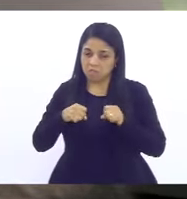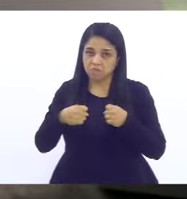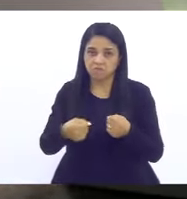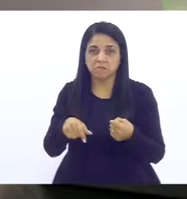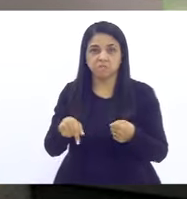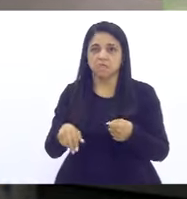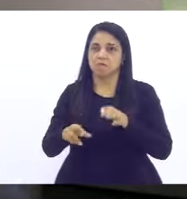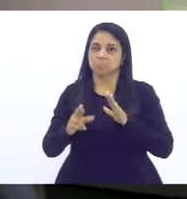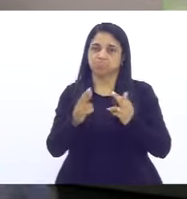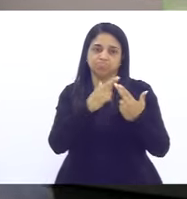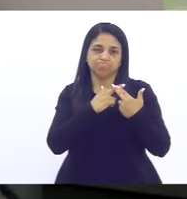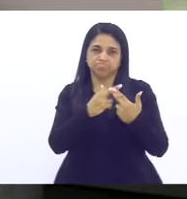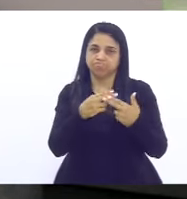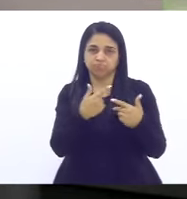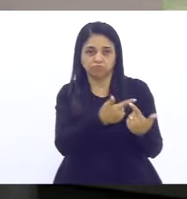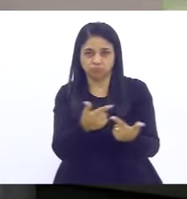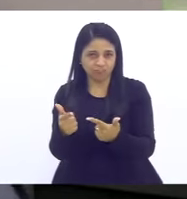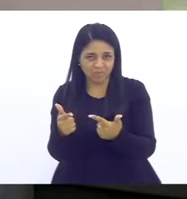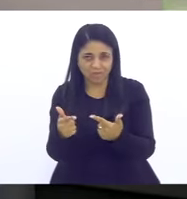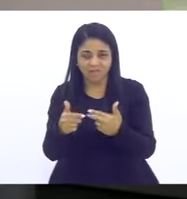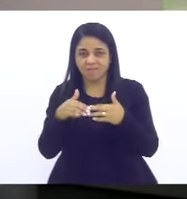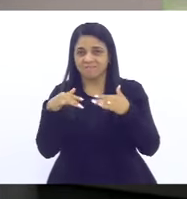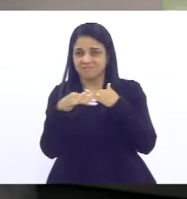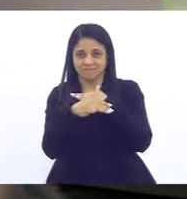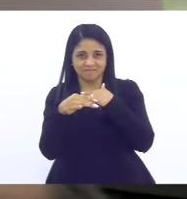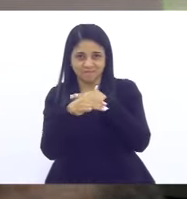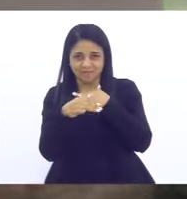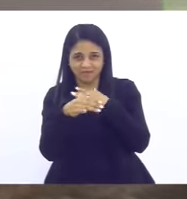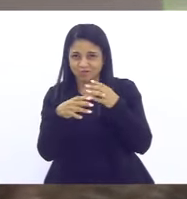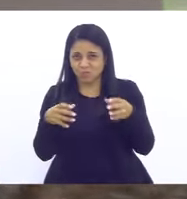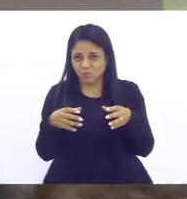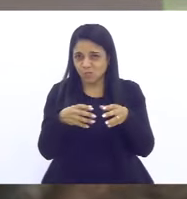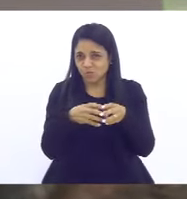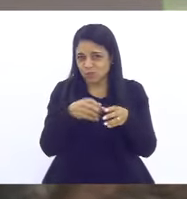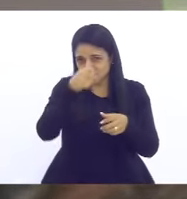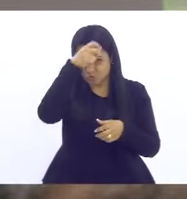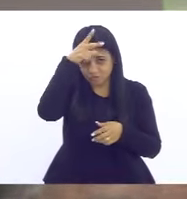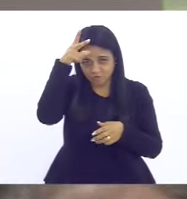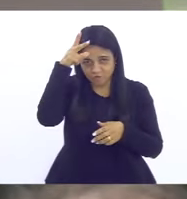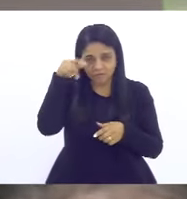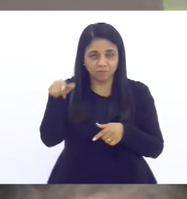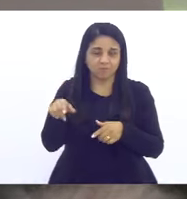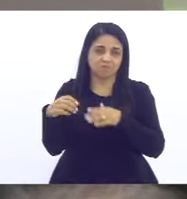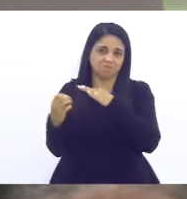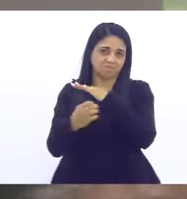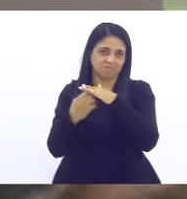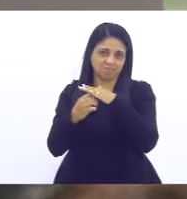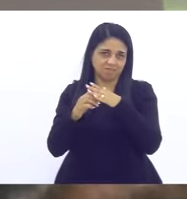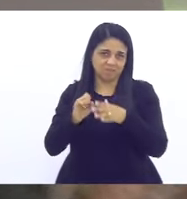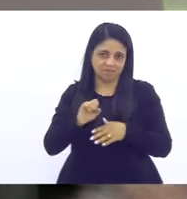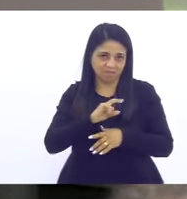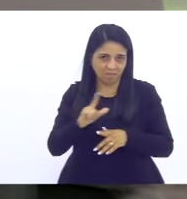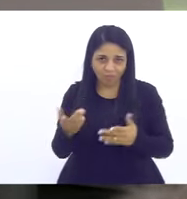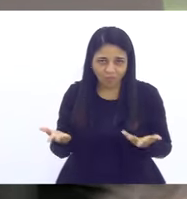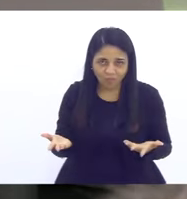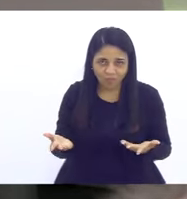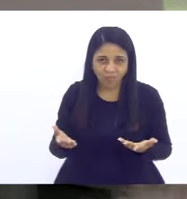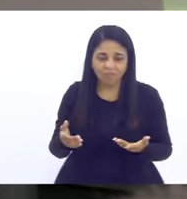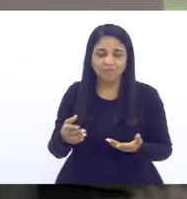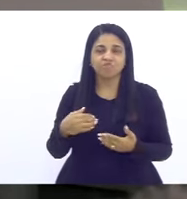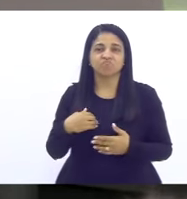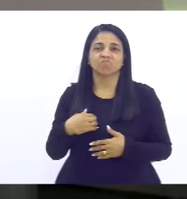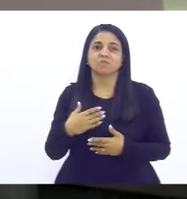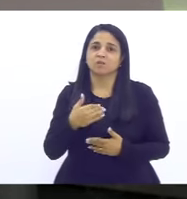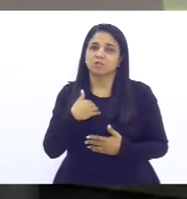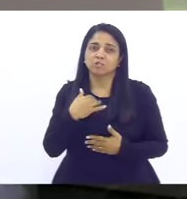irresponsável em dizer que a cidade não tem declarado em um grupo de prefeitos serviços prestados pela Enel. Lamento a falta